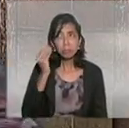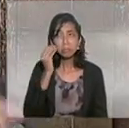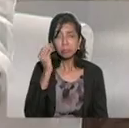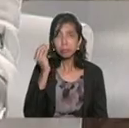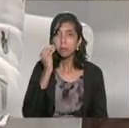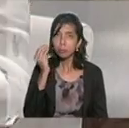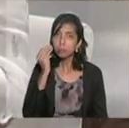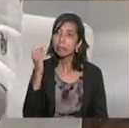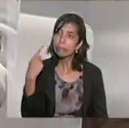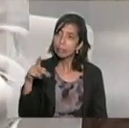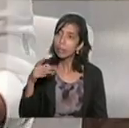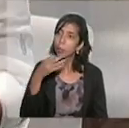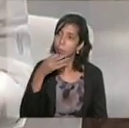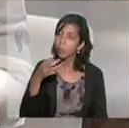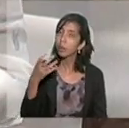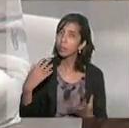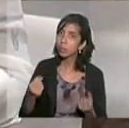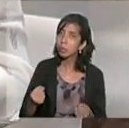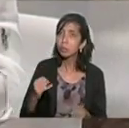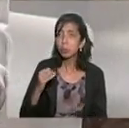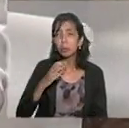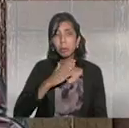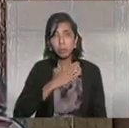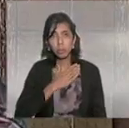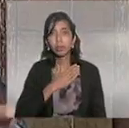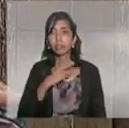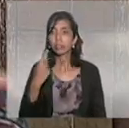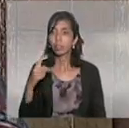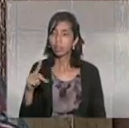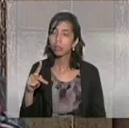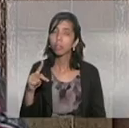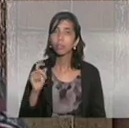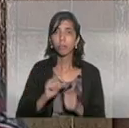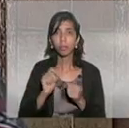Você experimenta, pelo menos você abre a chance do experimento. Se eu gostar